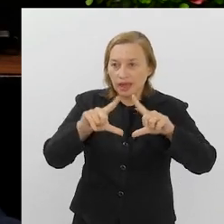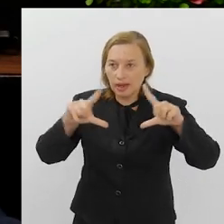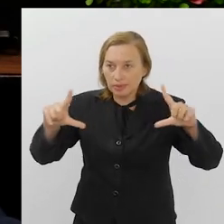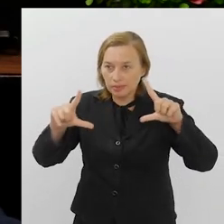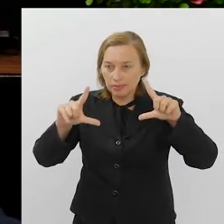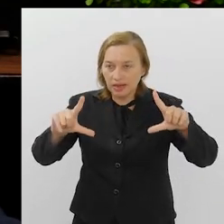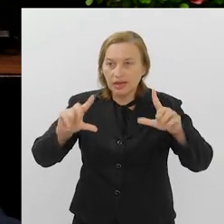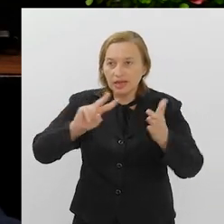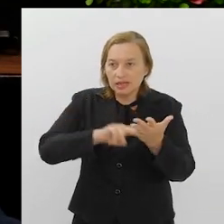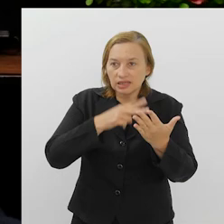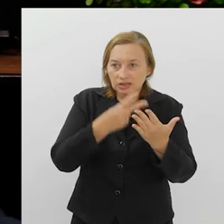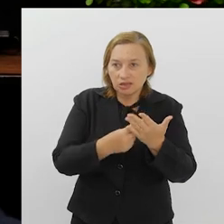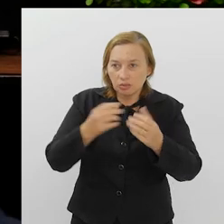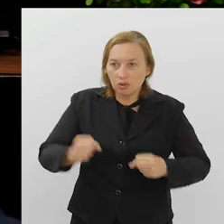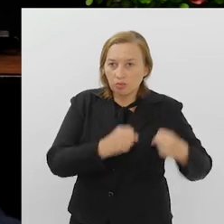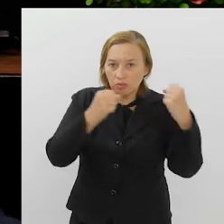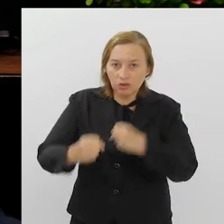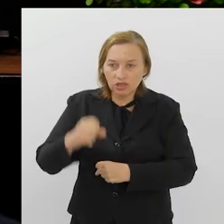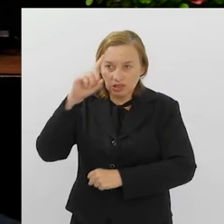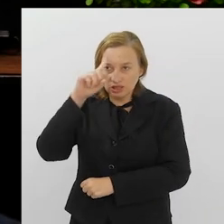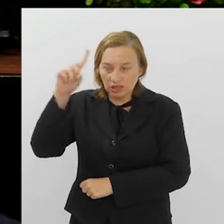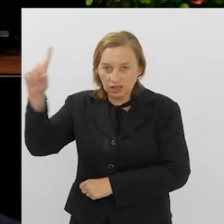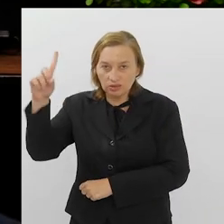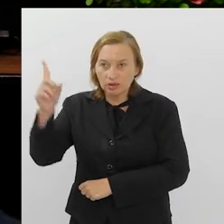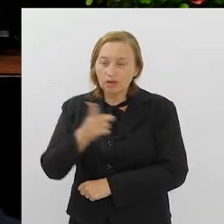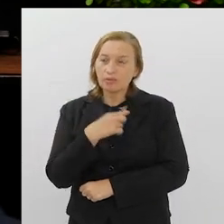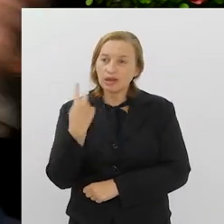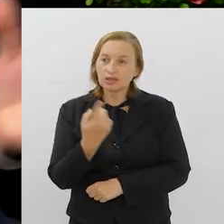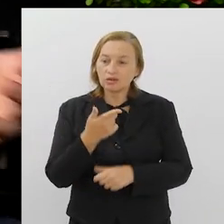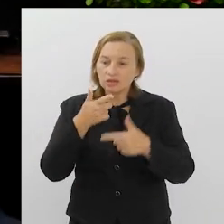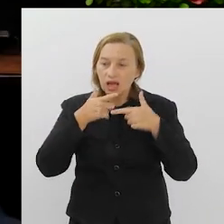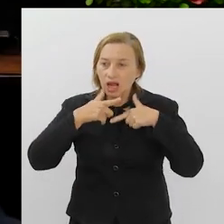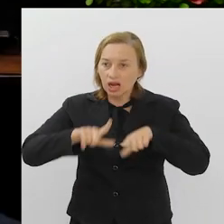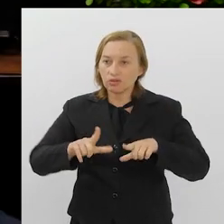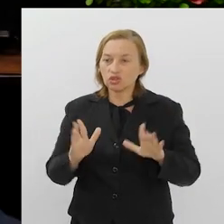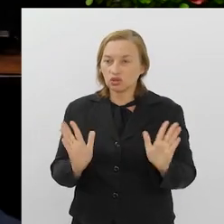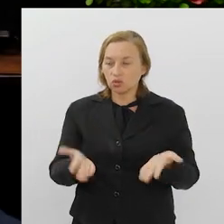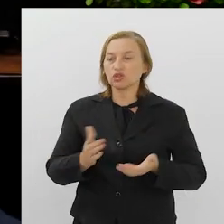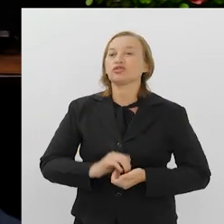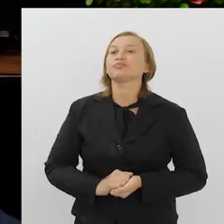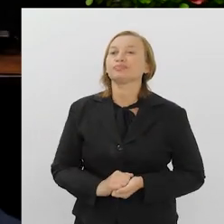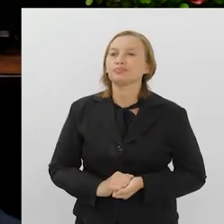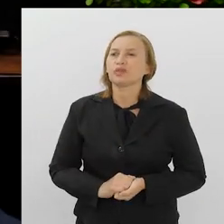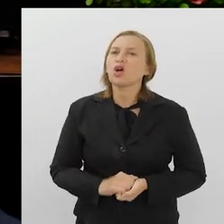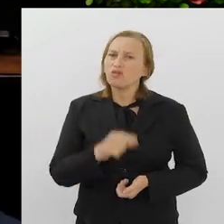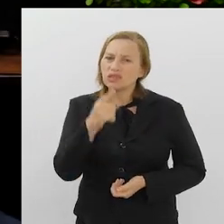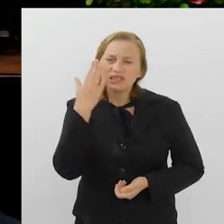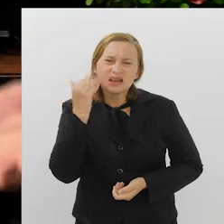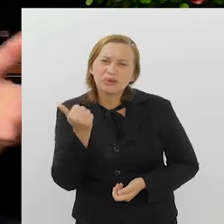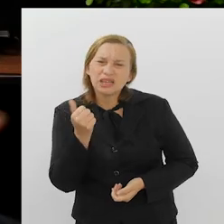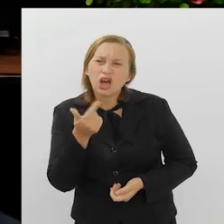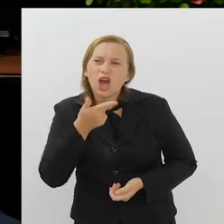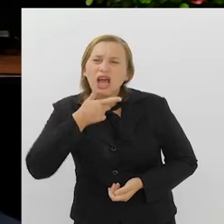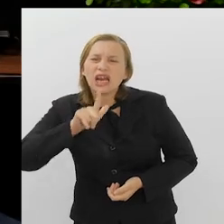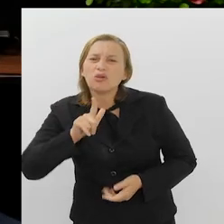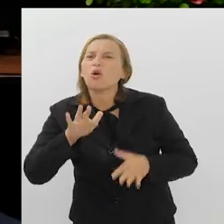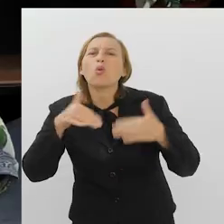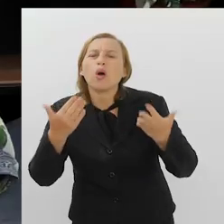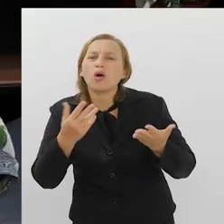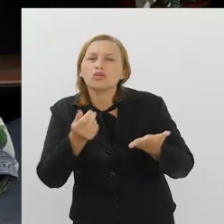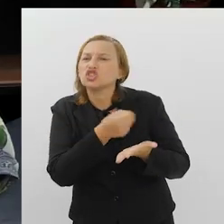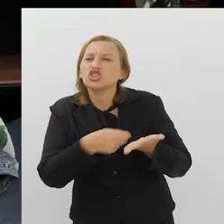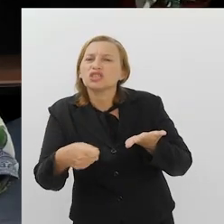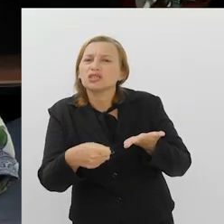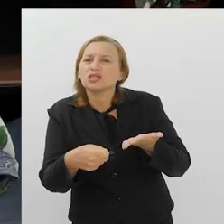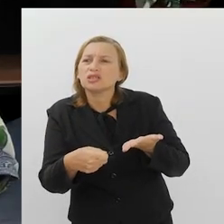e as traduziu pelo poder de Deus para a nossa nossa linguagem hoje né paraa Nossa você saberia me